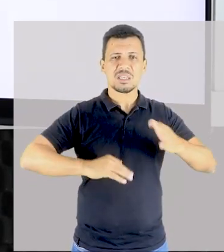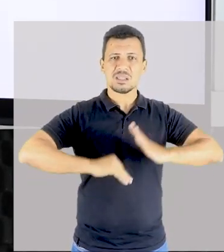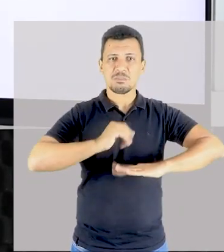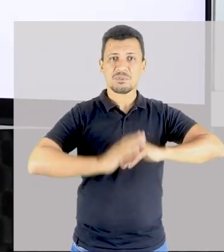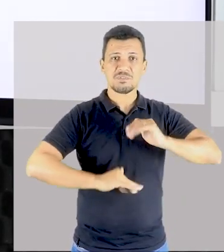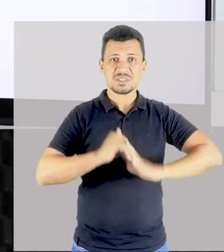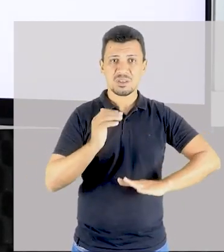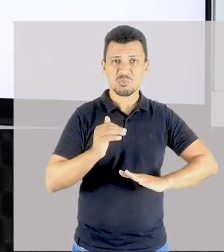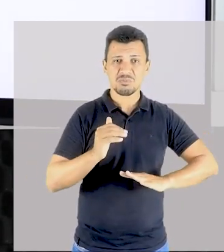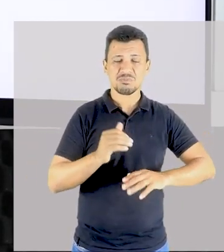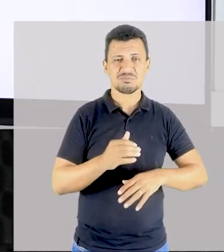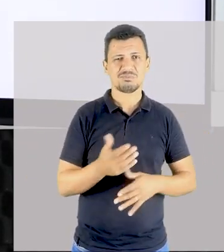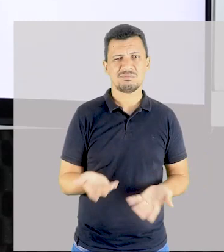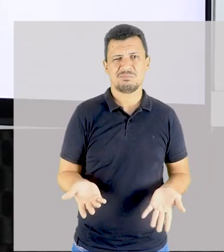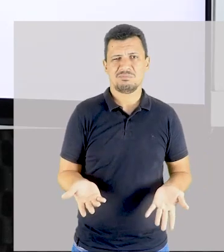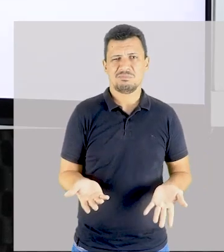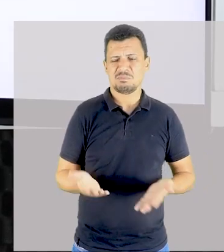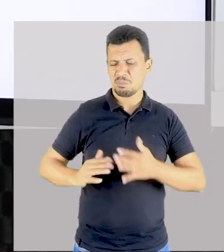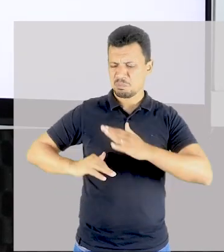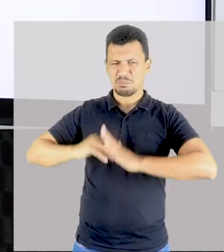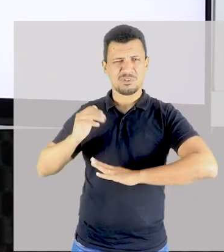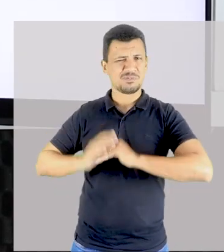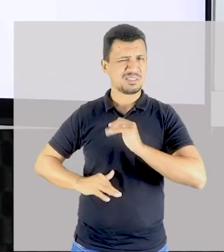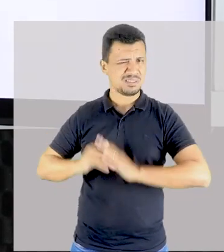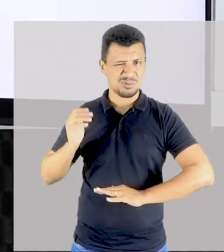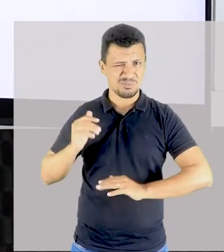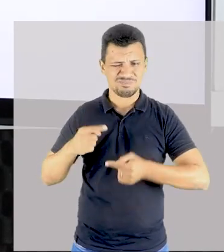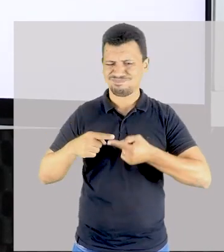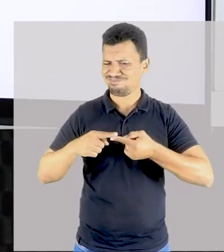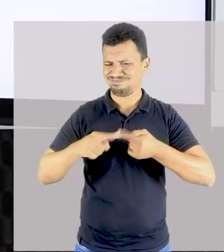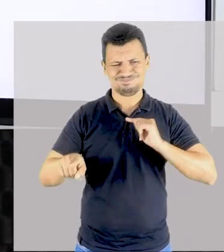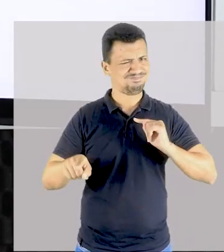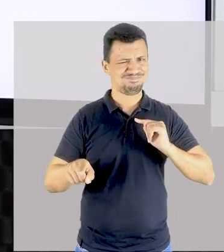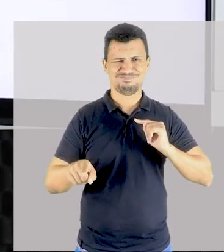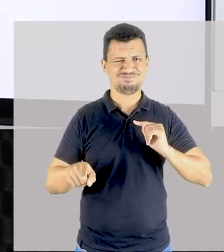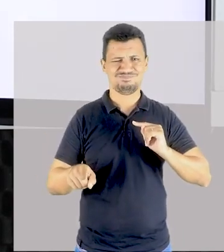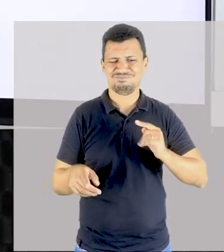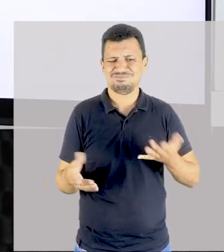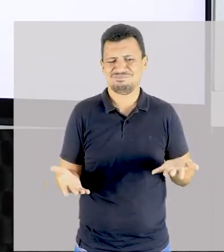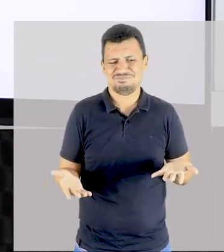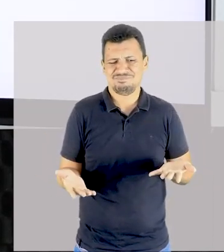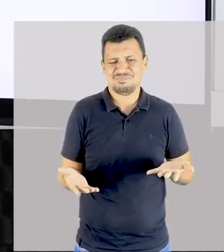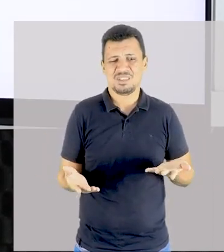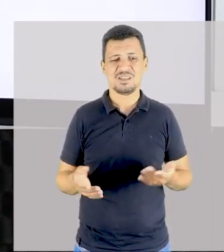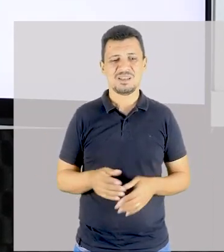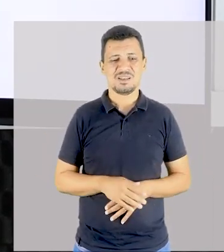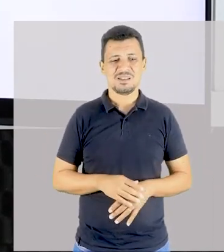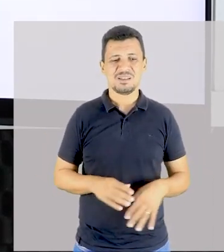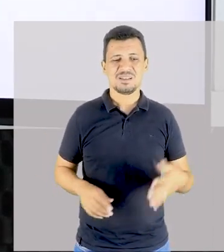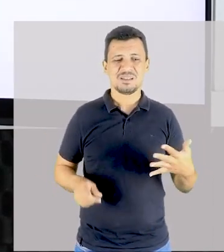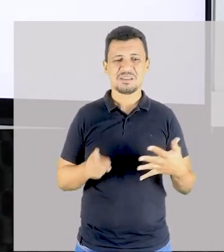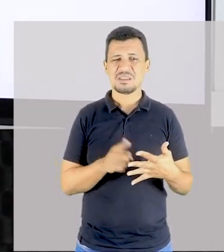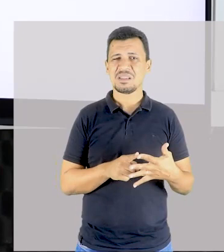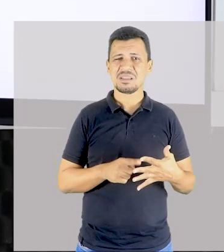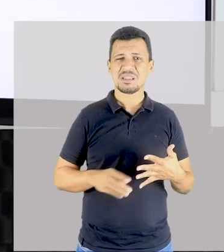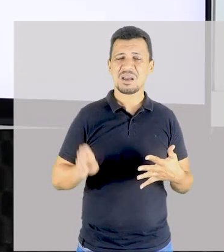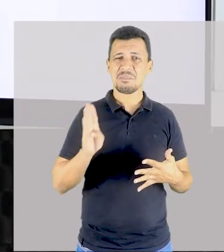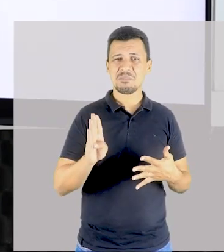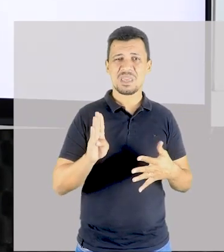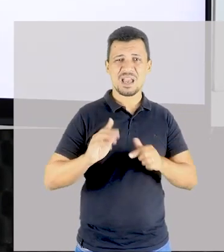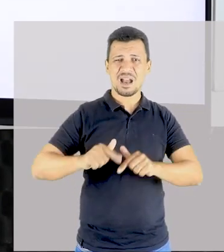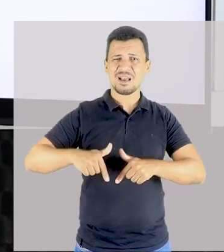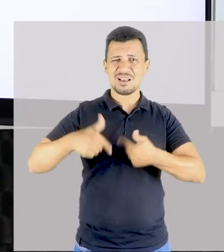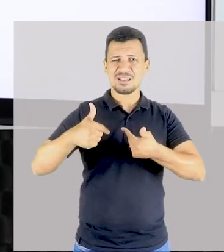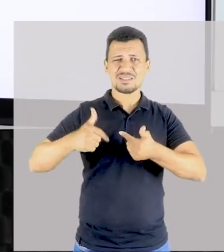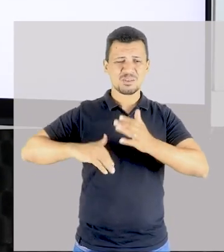assistencialismo profissão é outra coisa né Por que que ele tá insistindo com isso ele falou na letra B sobre ação